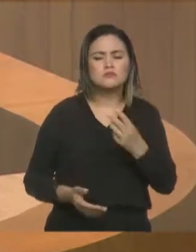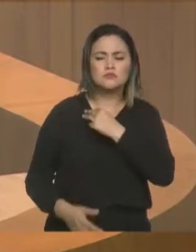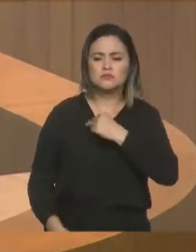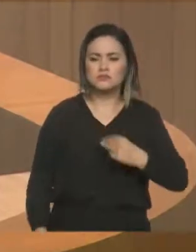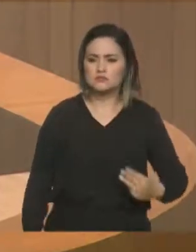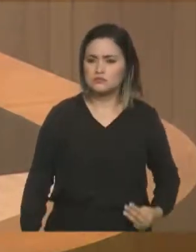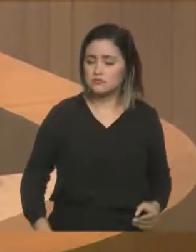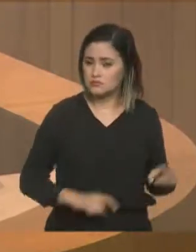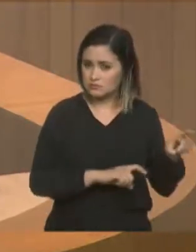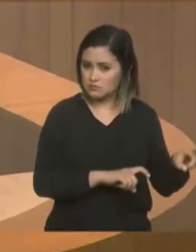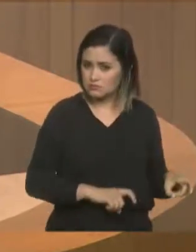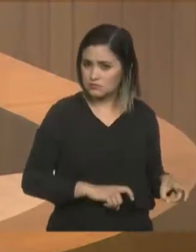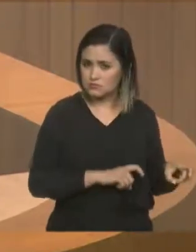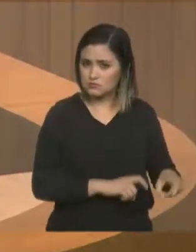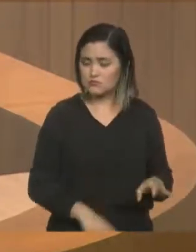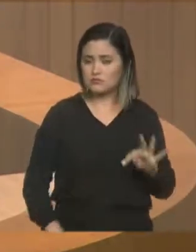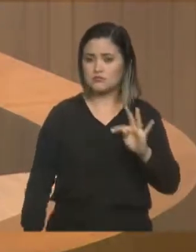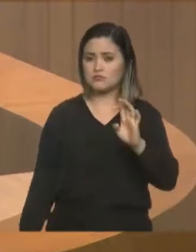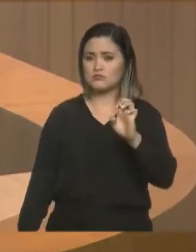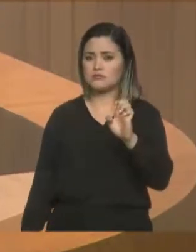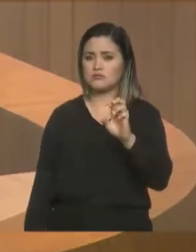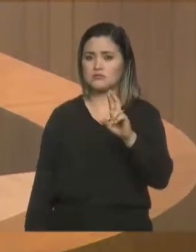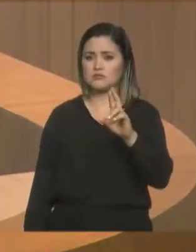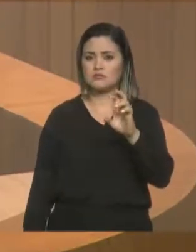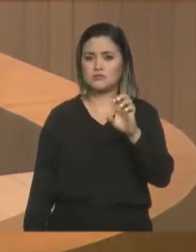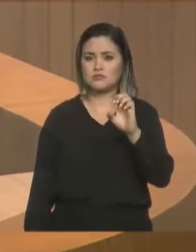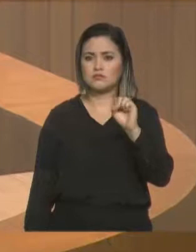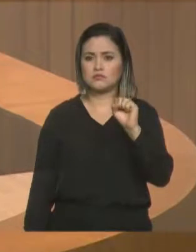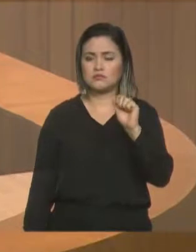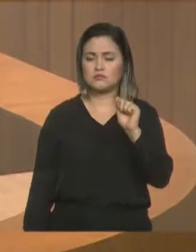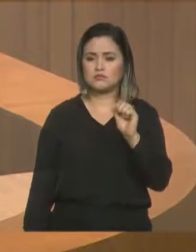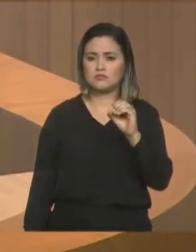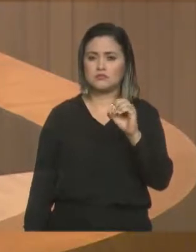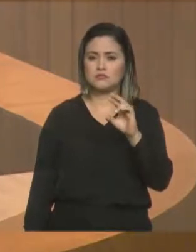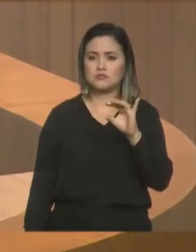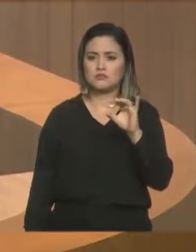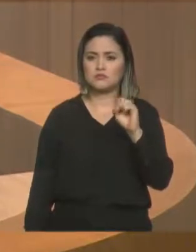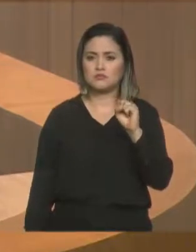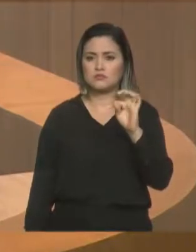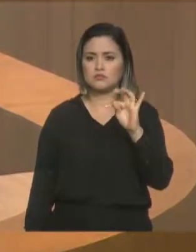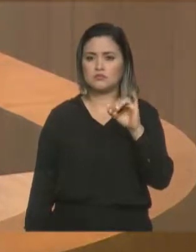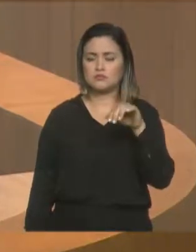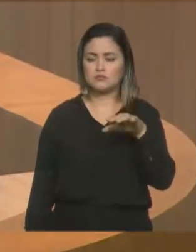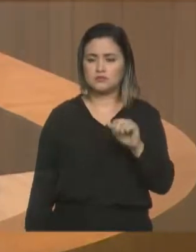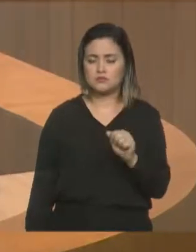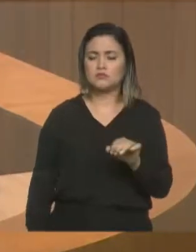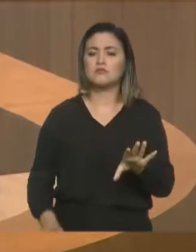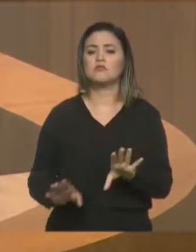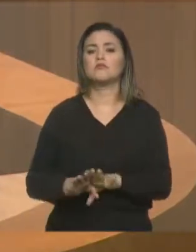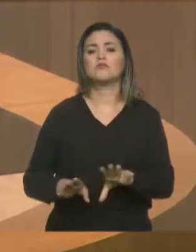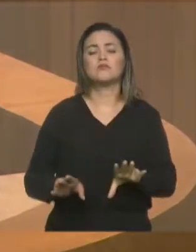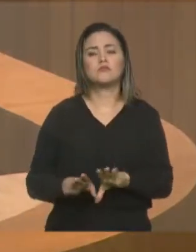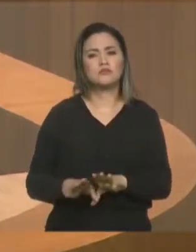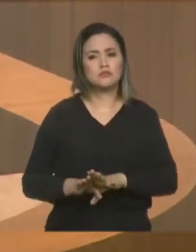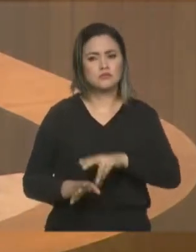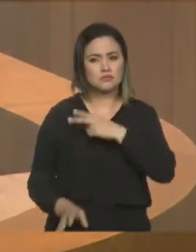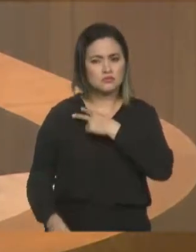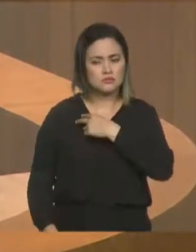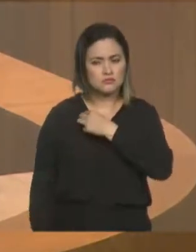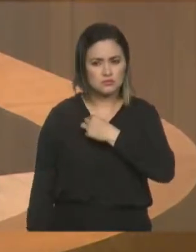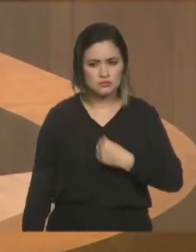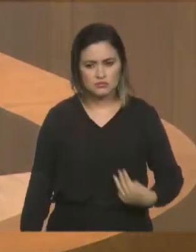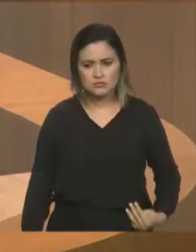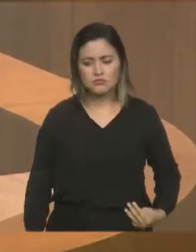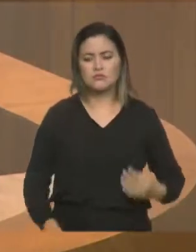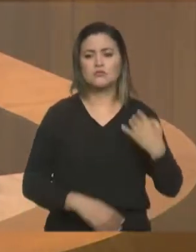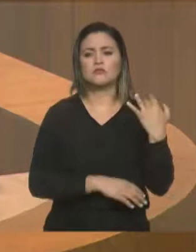Cristina, Agricultura, Pecuária e Abastecimento, a ministra Tereza Cristina. Encaminhamos também para o ministro do Meio Ambiente,